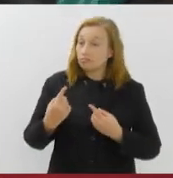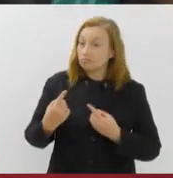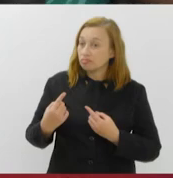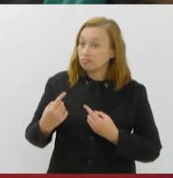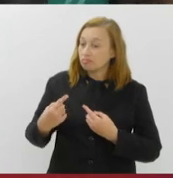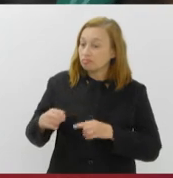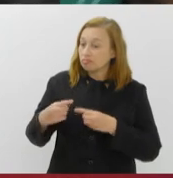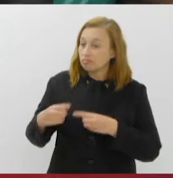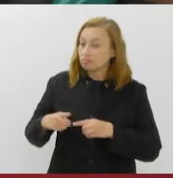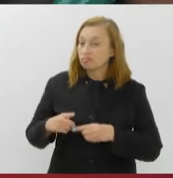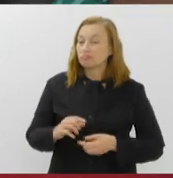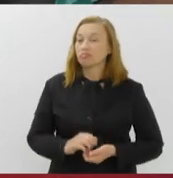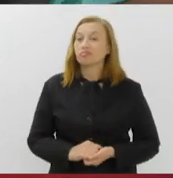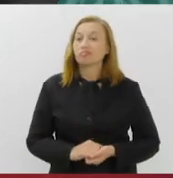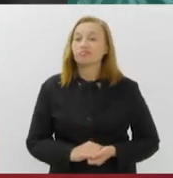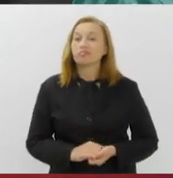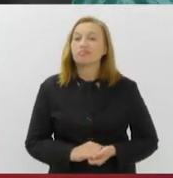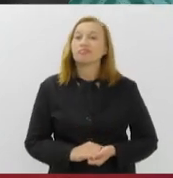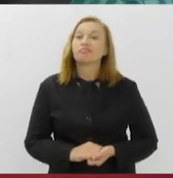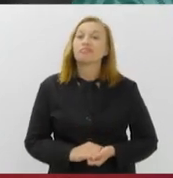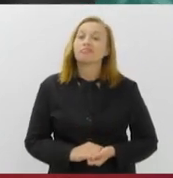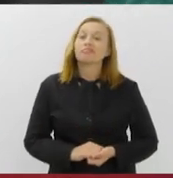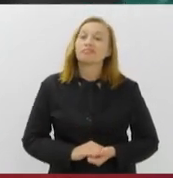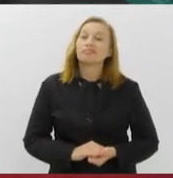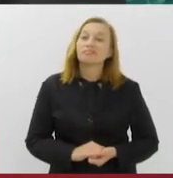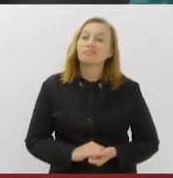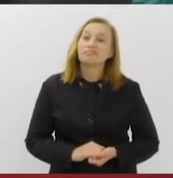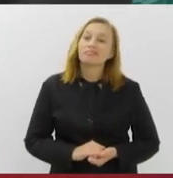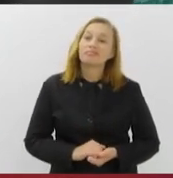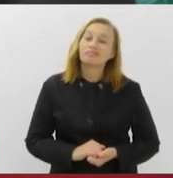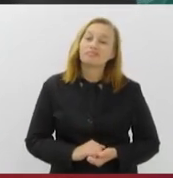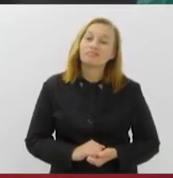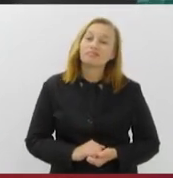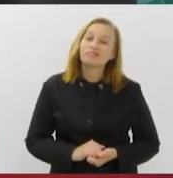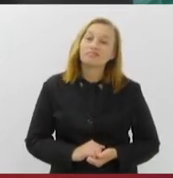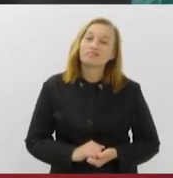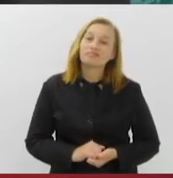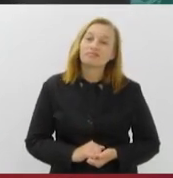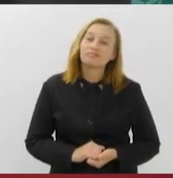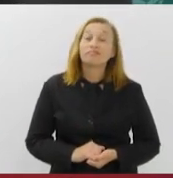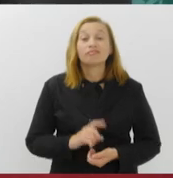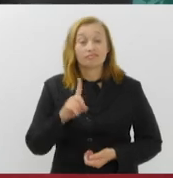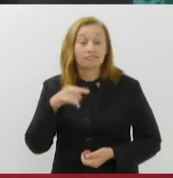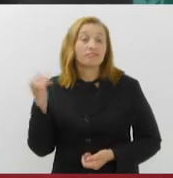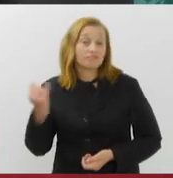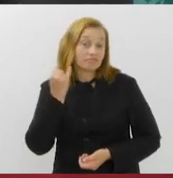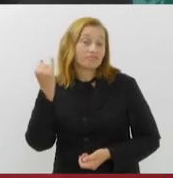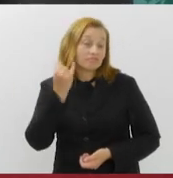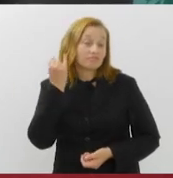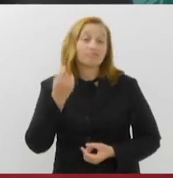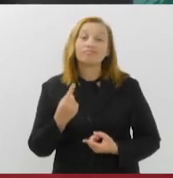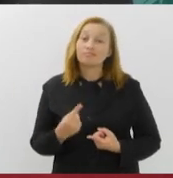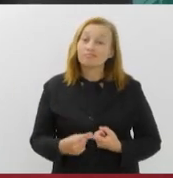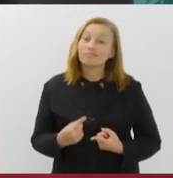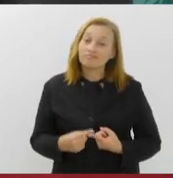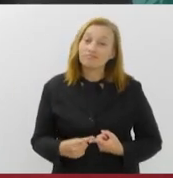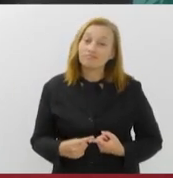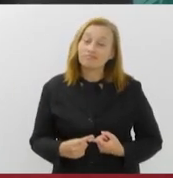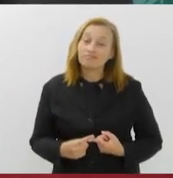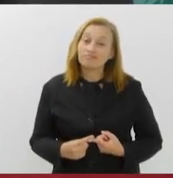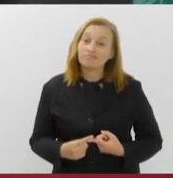a questão de trazer nossos conhecimentos, saberes e identidades. Então, é muito importante, porque